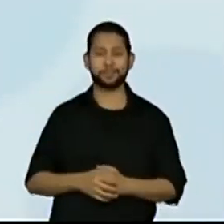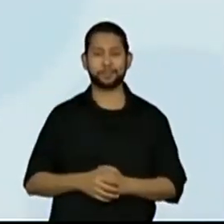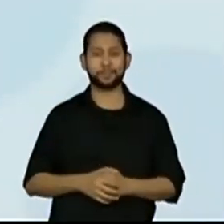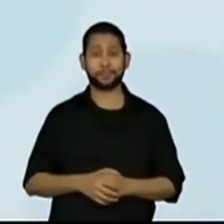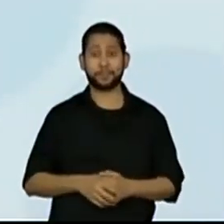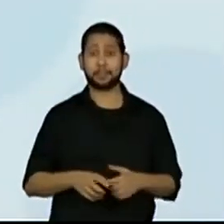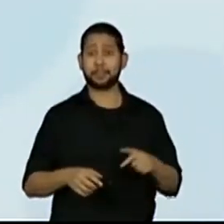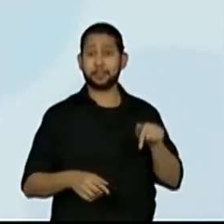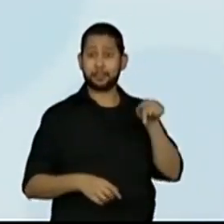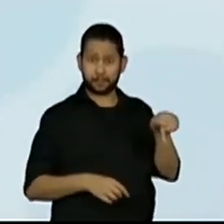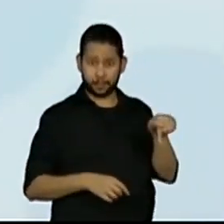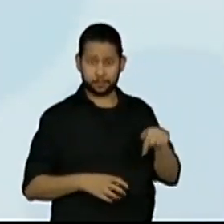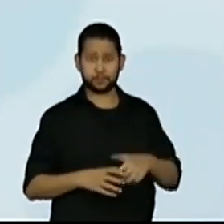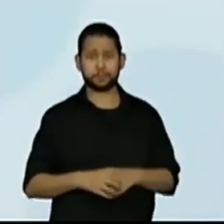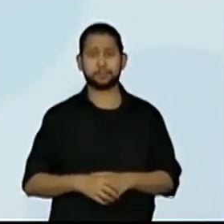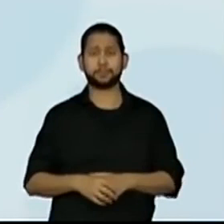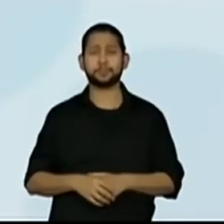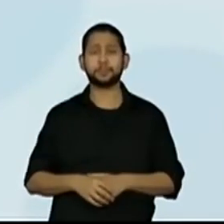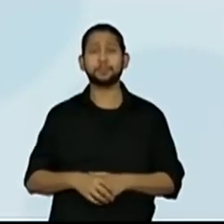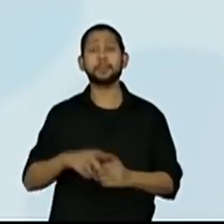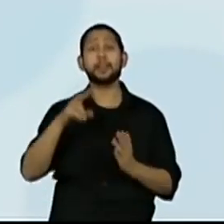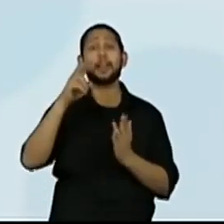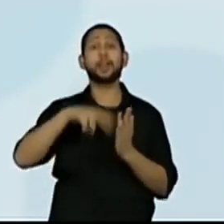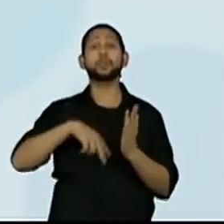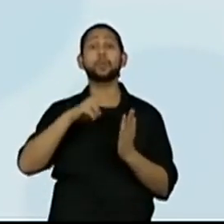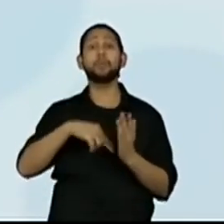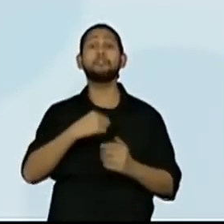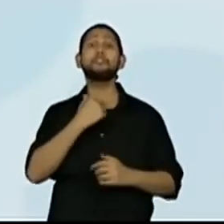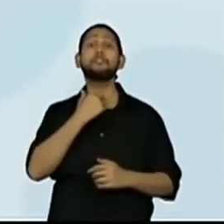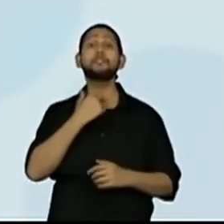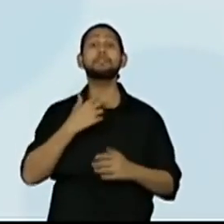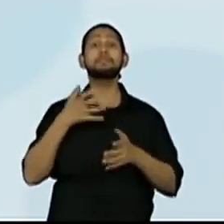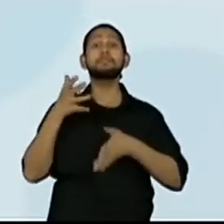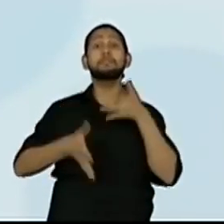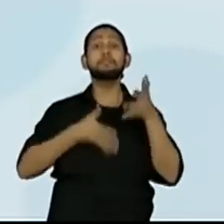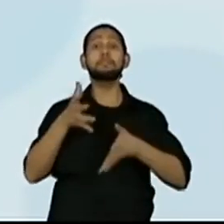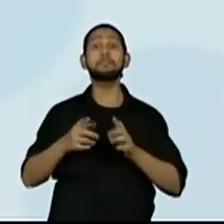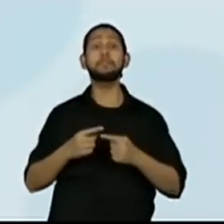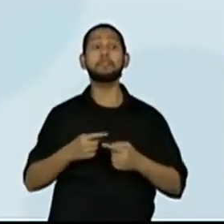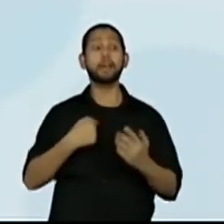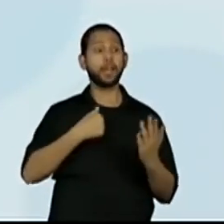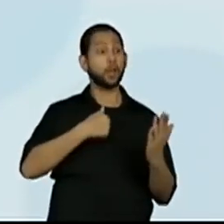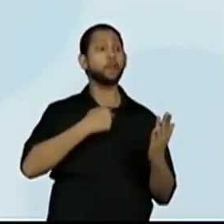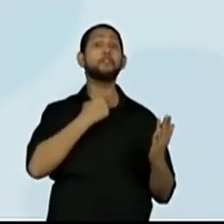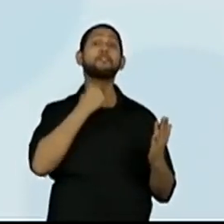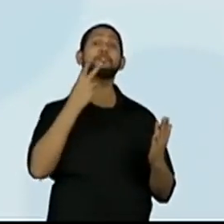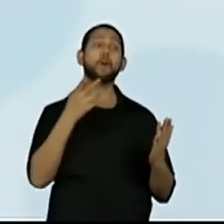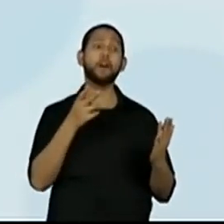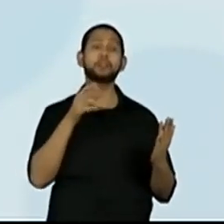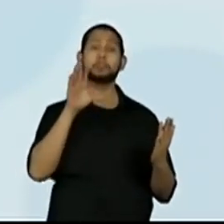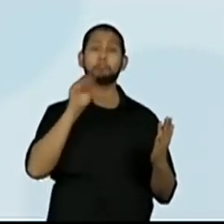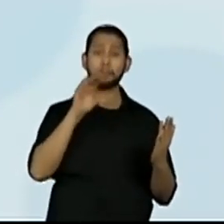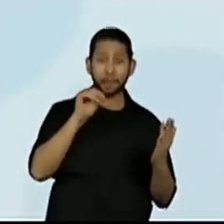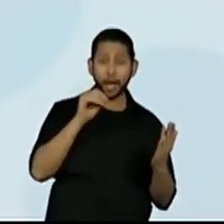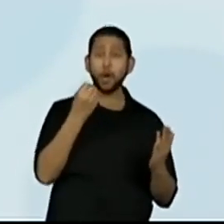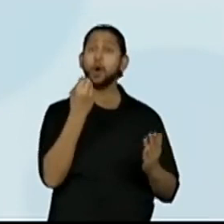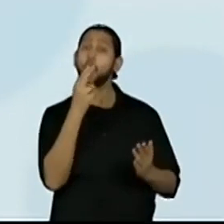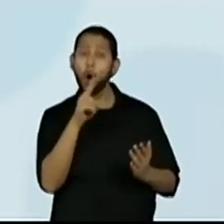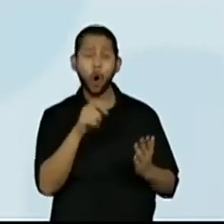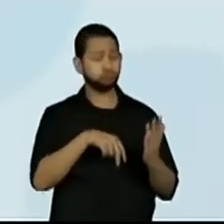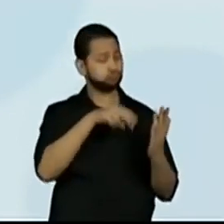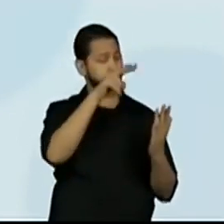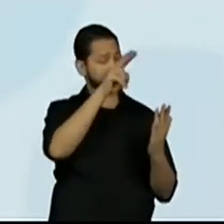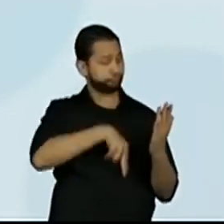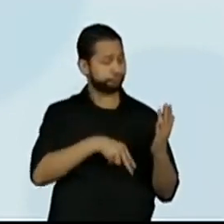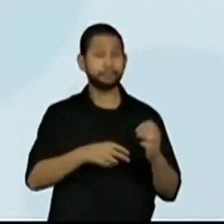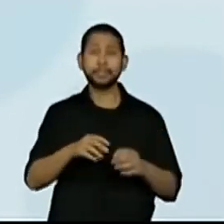Lê-se o texto ou a obra dizendo frases e palavras em voz alta, para que você mesmo se ouça